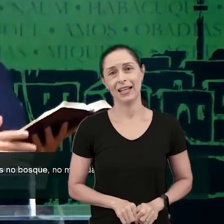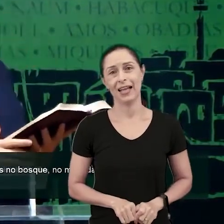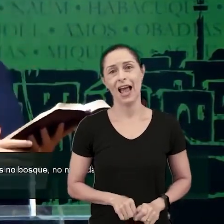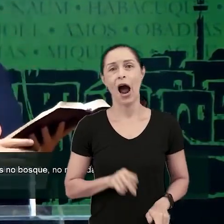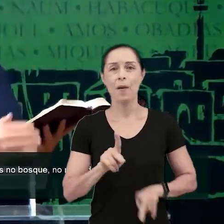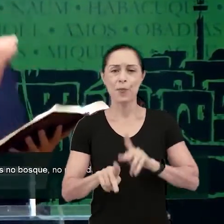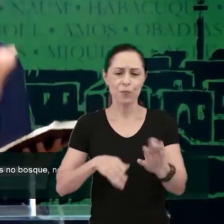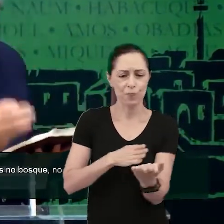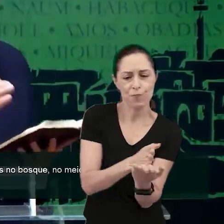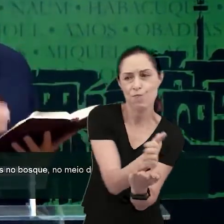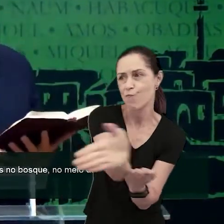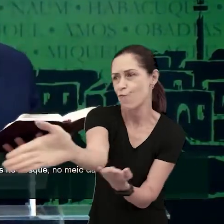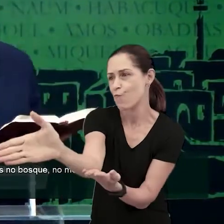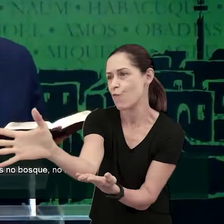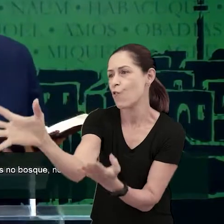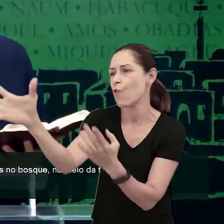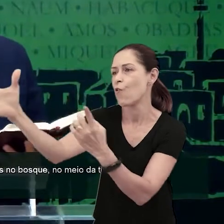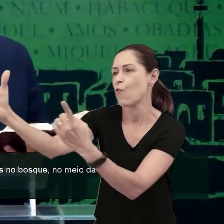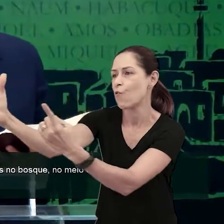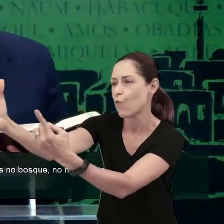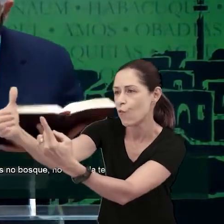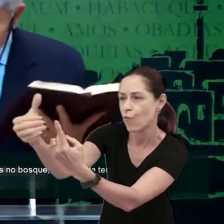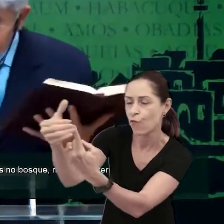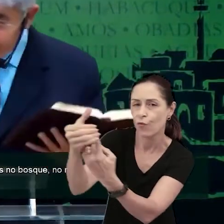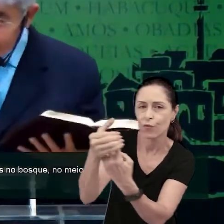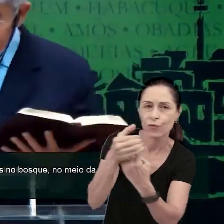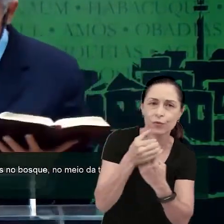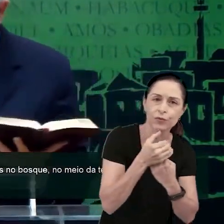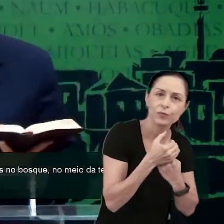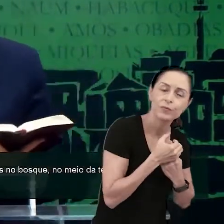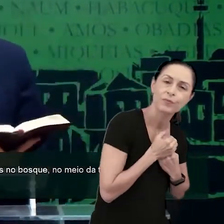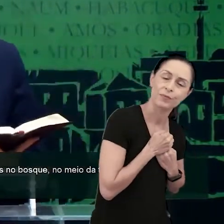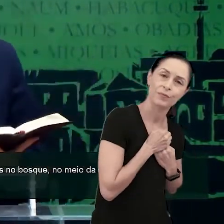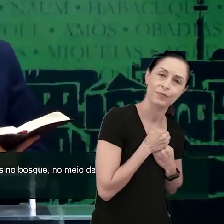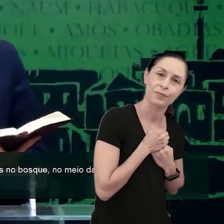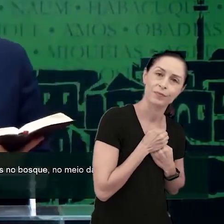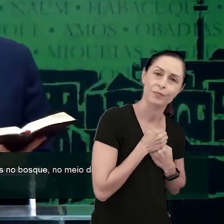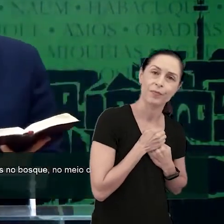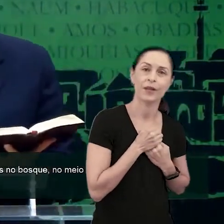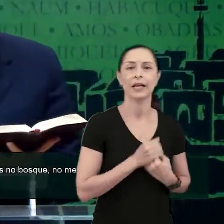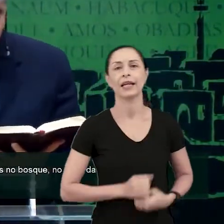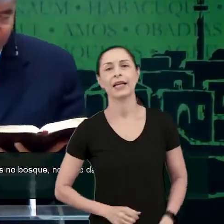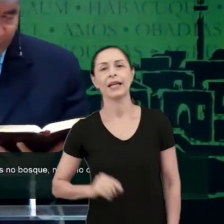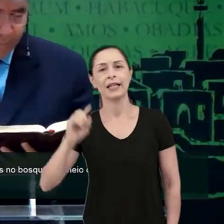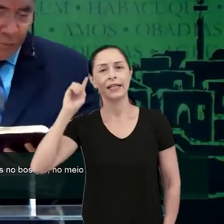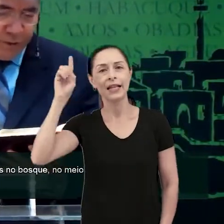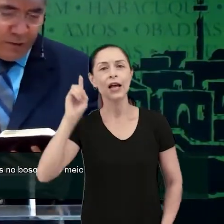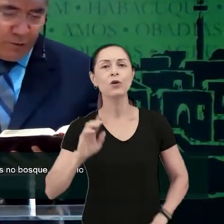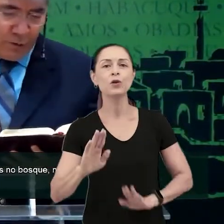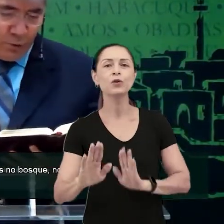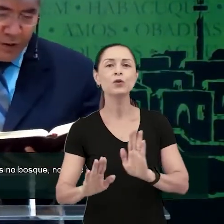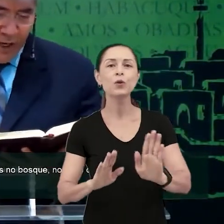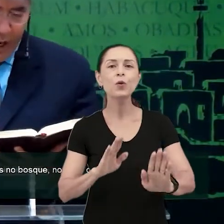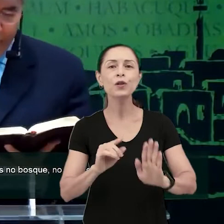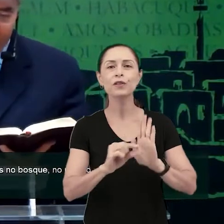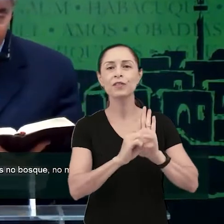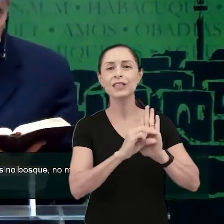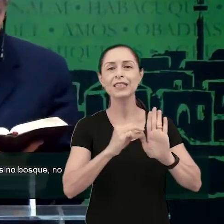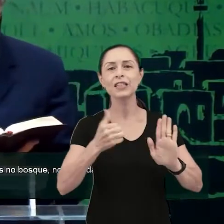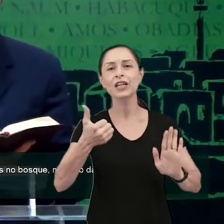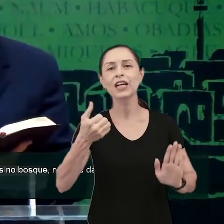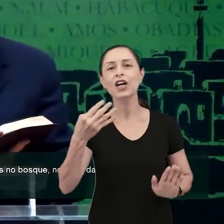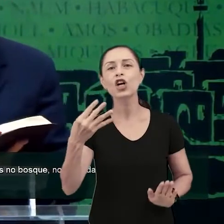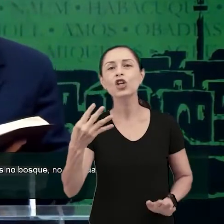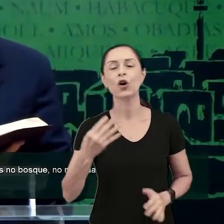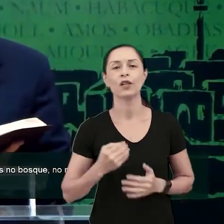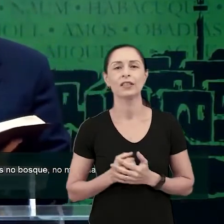apacenta o teu povo, e apacenta o teu povo com a tua vara. Mas por que Deus deve pastorear? Preste atenção ainda no versículo 14: